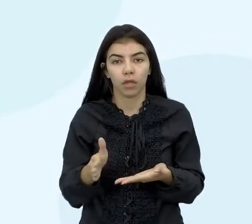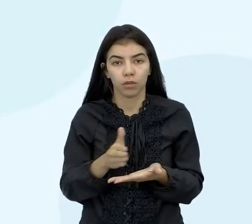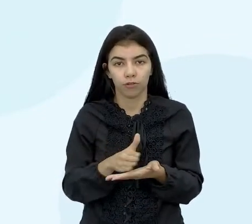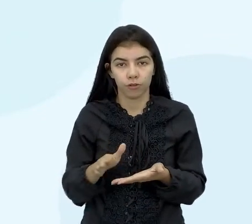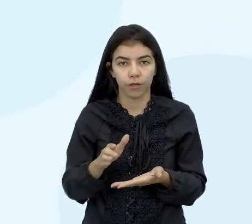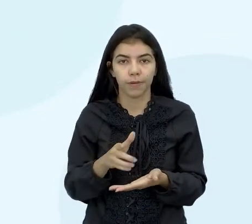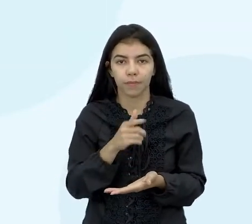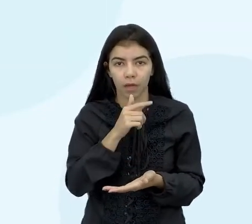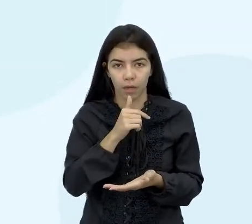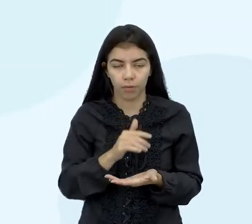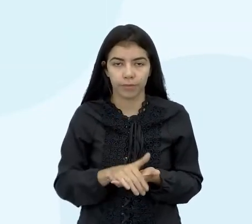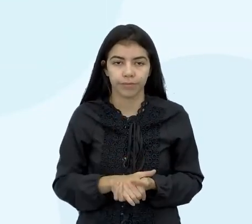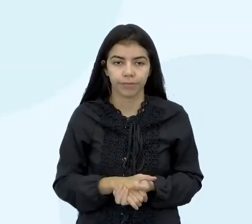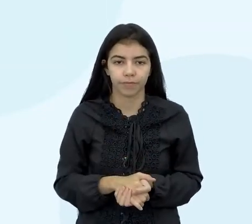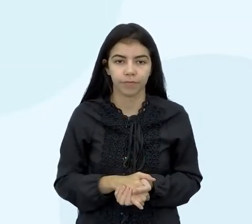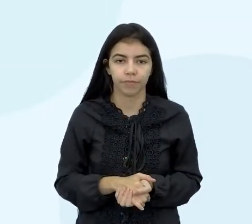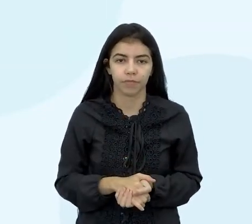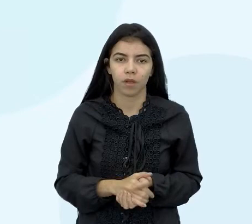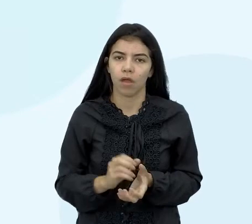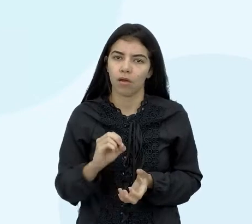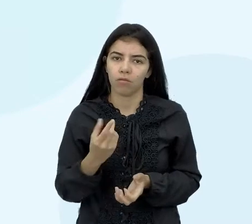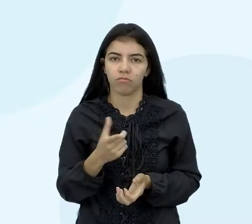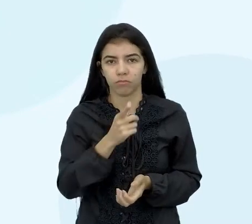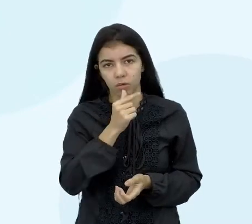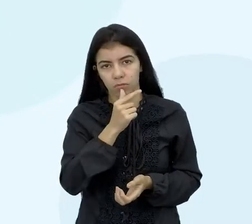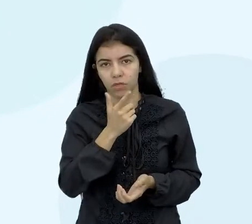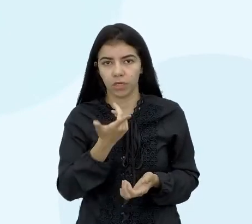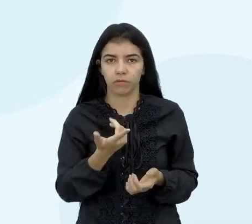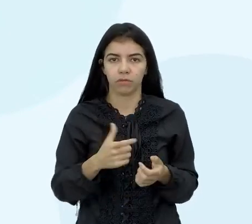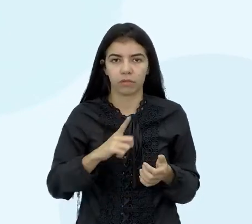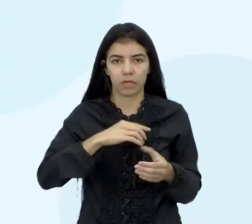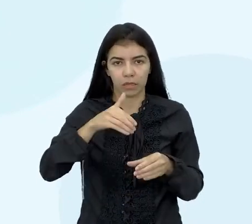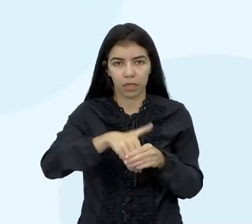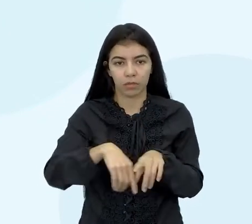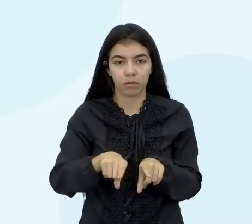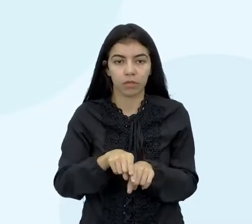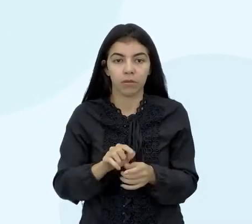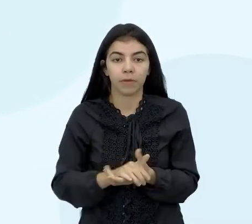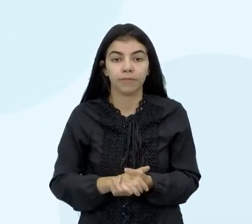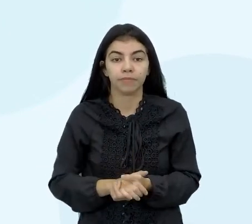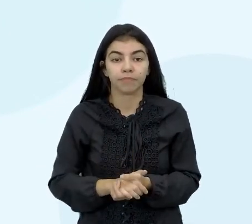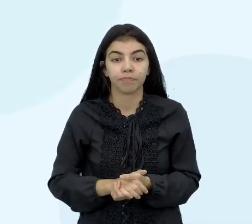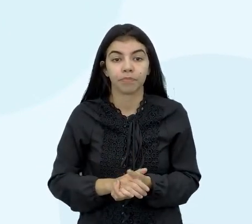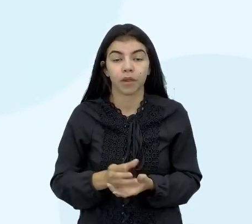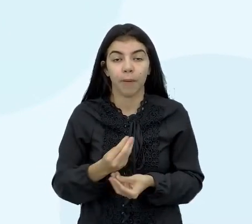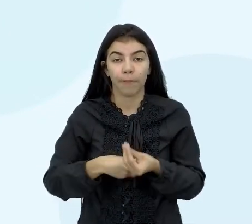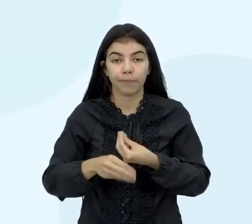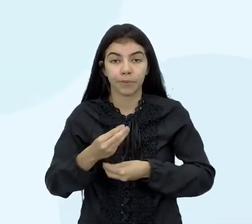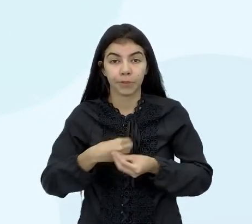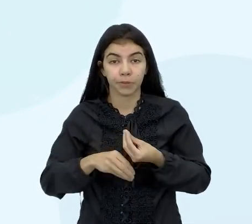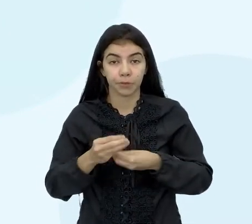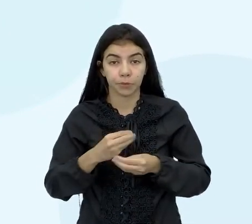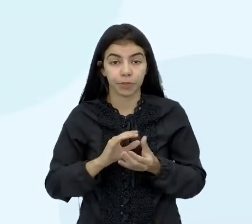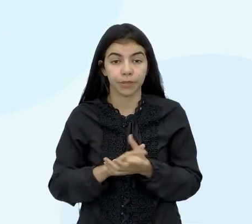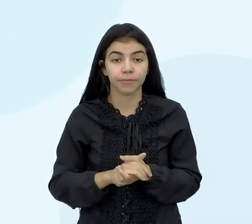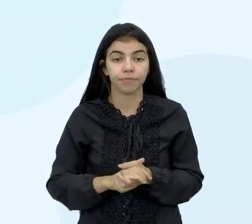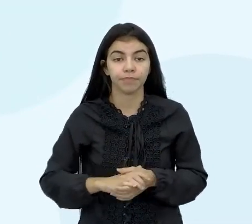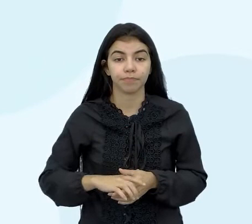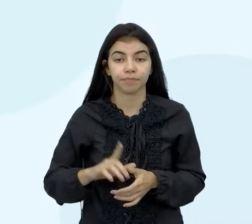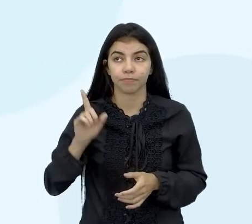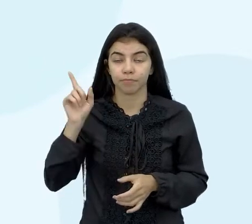água, beleza? Ou no líquido, né, no meio. As misturas, então, heterogêneas, separações de misturas, nós temos